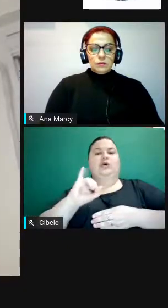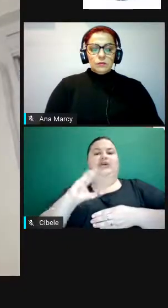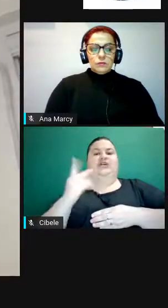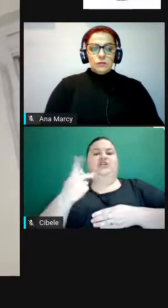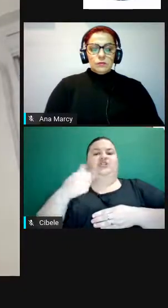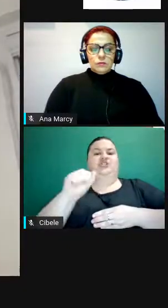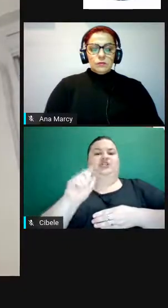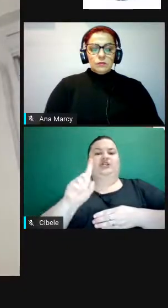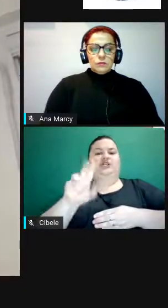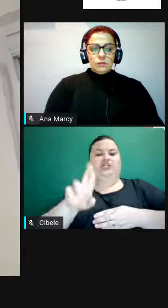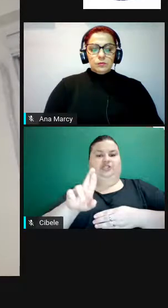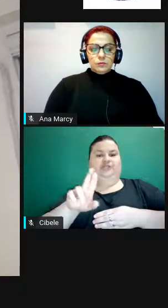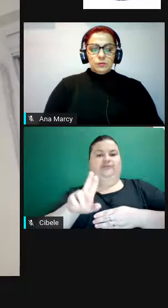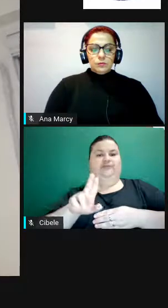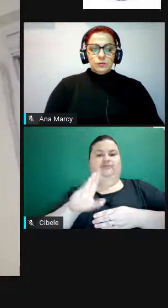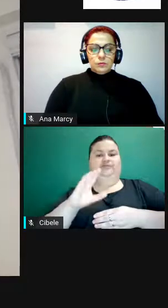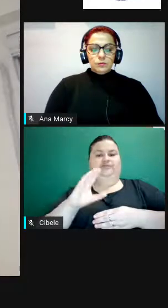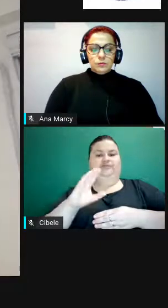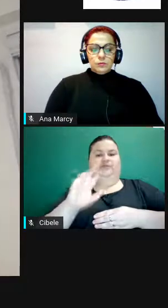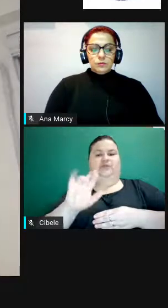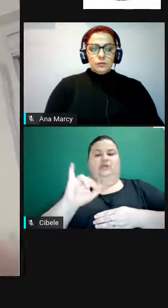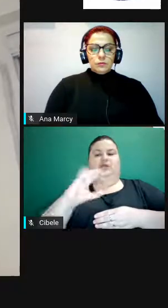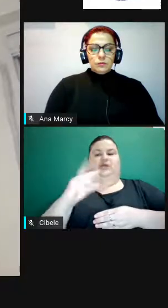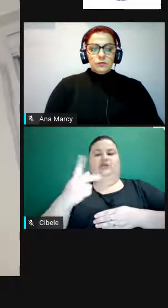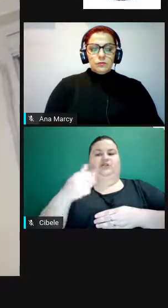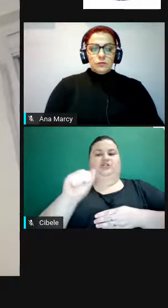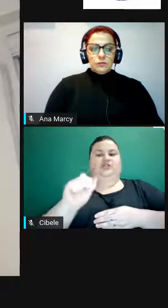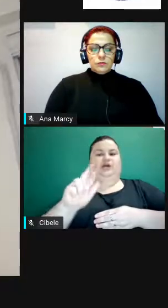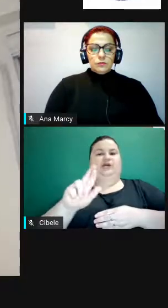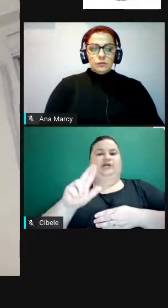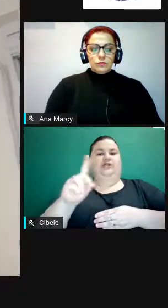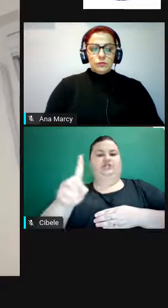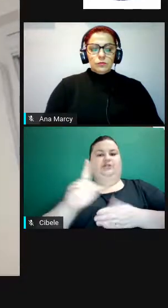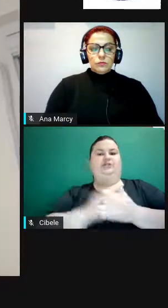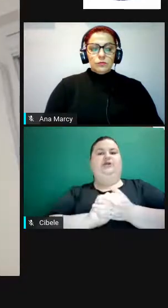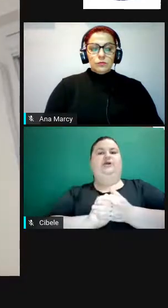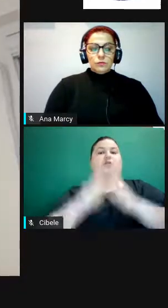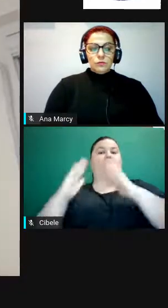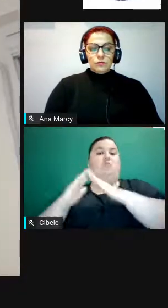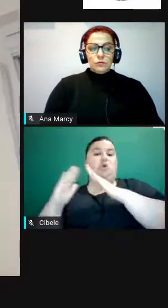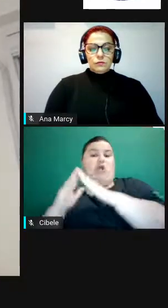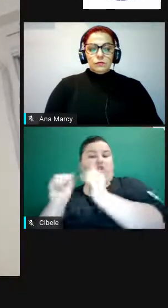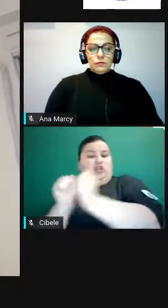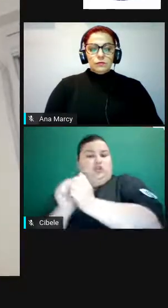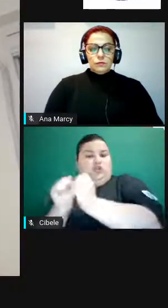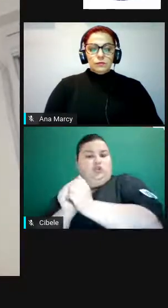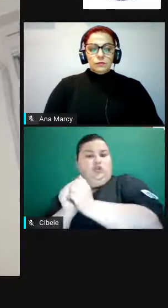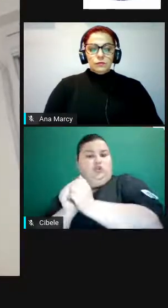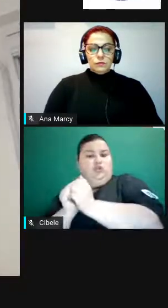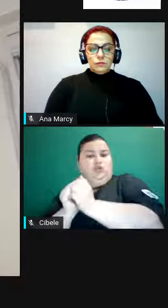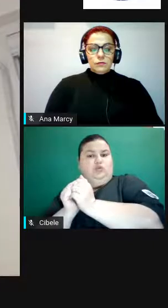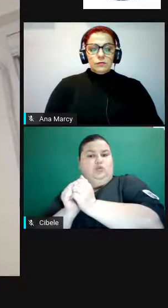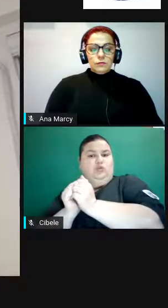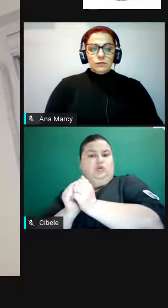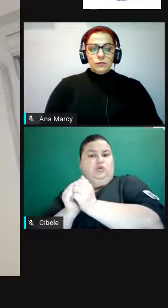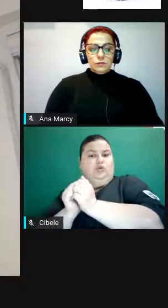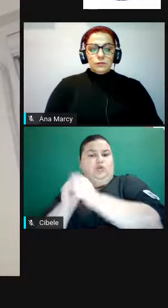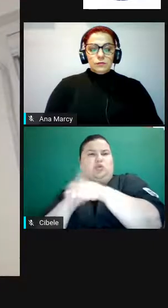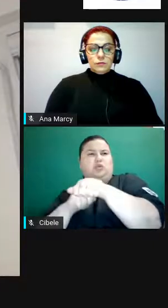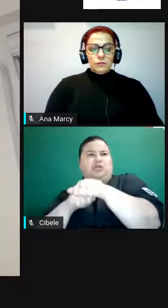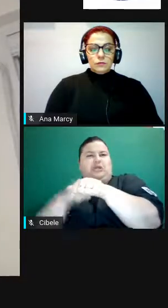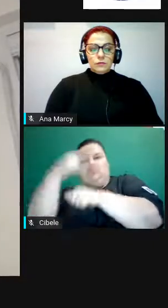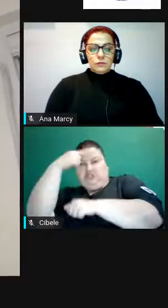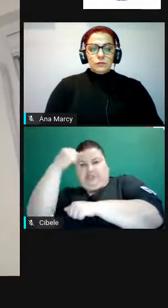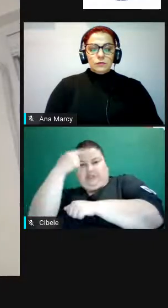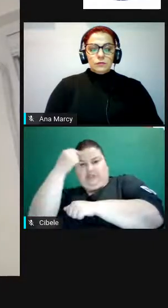Desde o tempo da biologia A gente sempre está trabalhando juntos a gente morava junto inclusive né então a gente tem que ter muita intimidade para